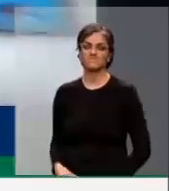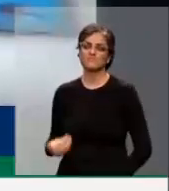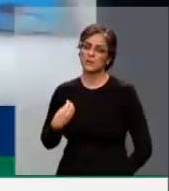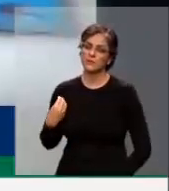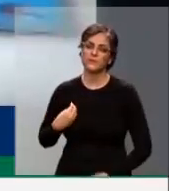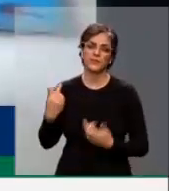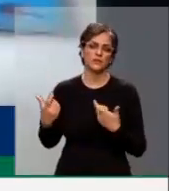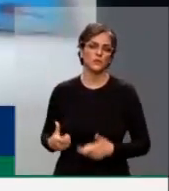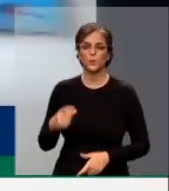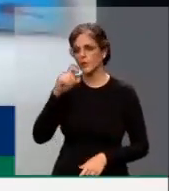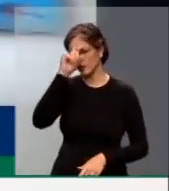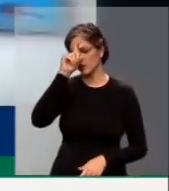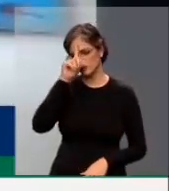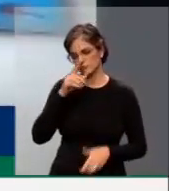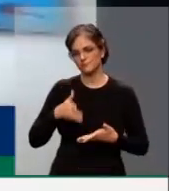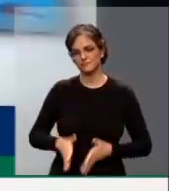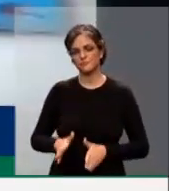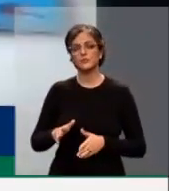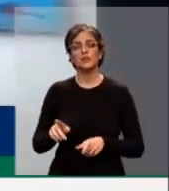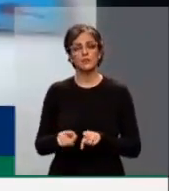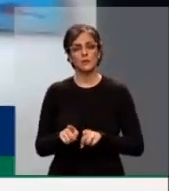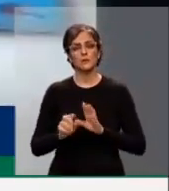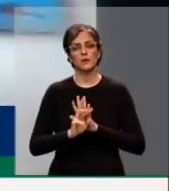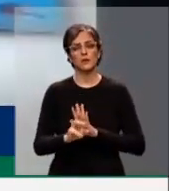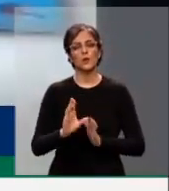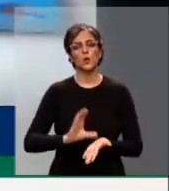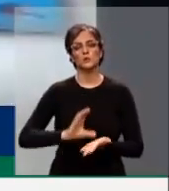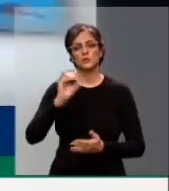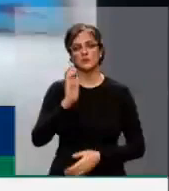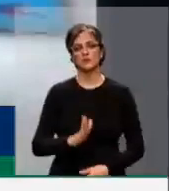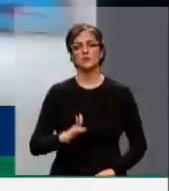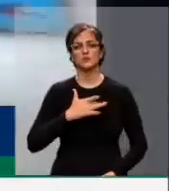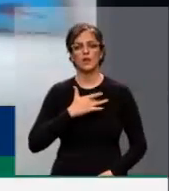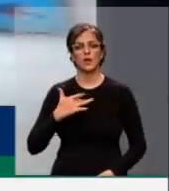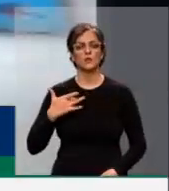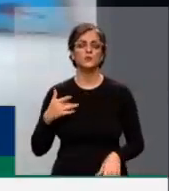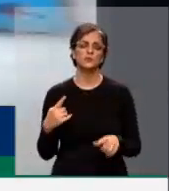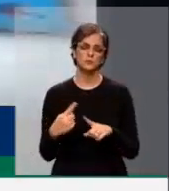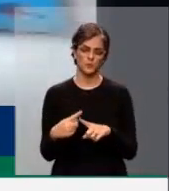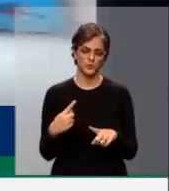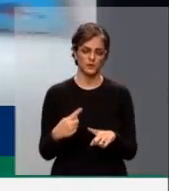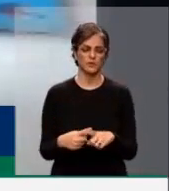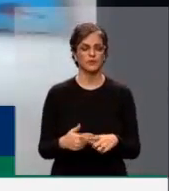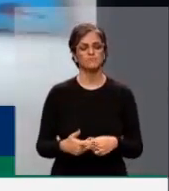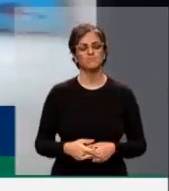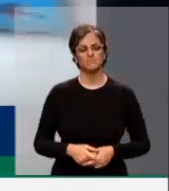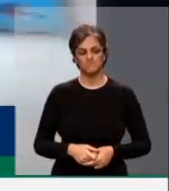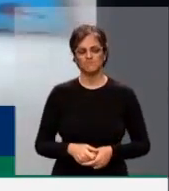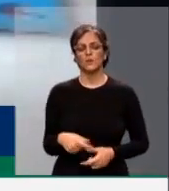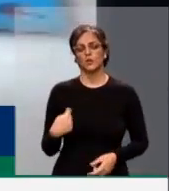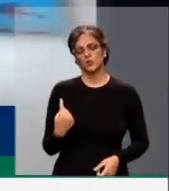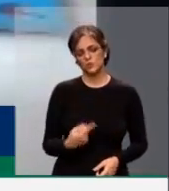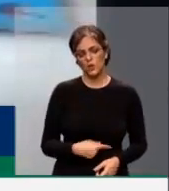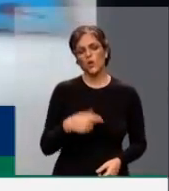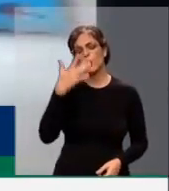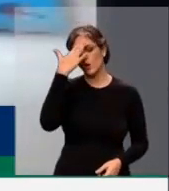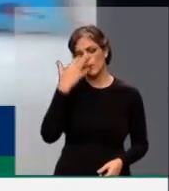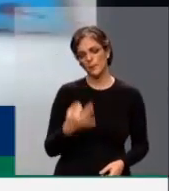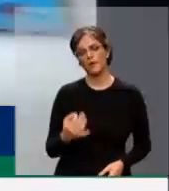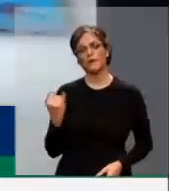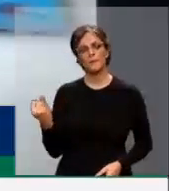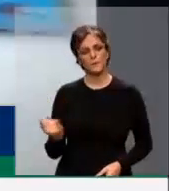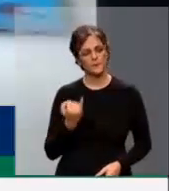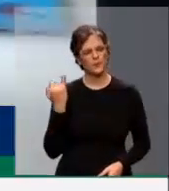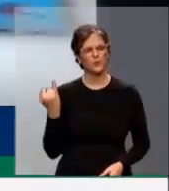E falar também em nome do Conselho Nacional de Saúde, pela compreensão que a gente tem da importância,